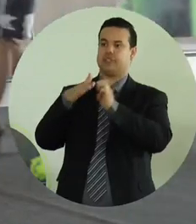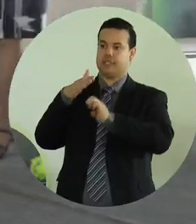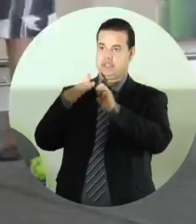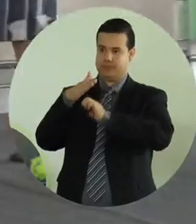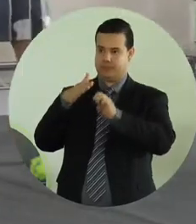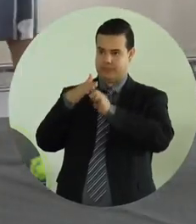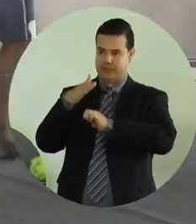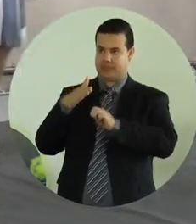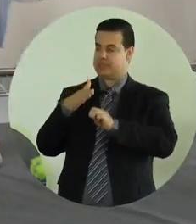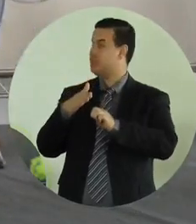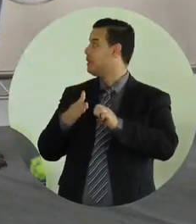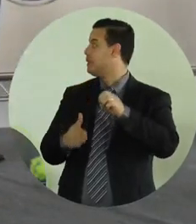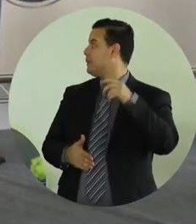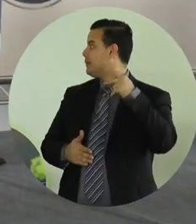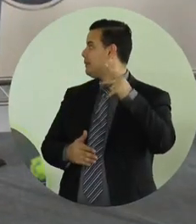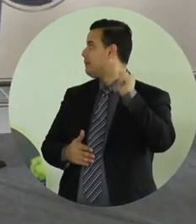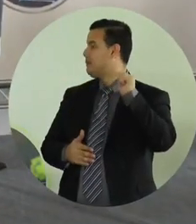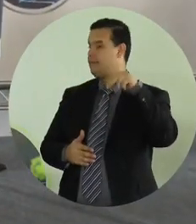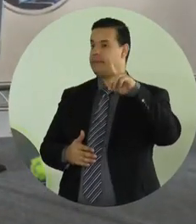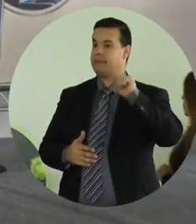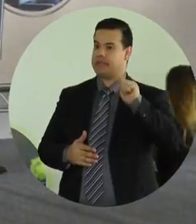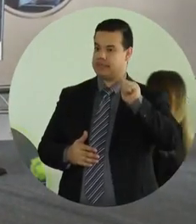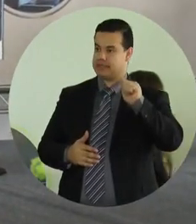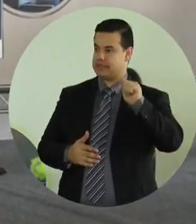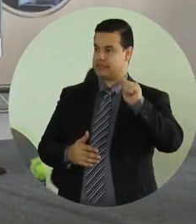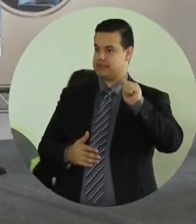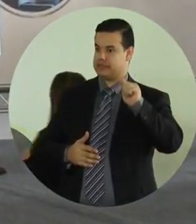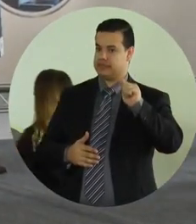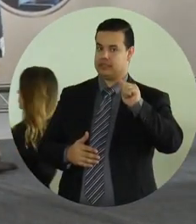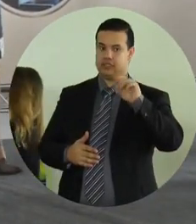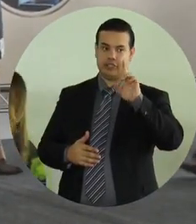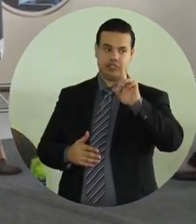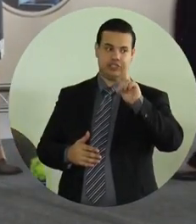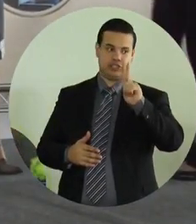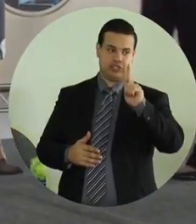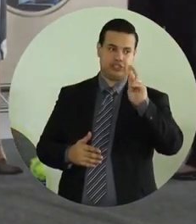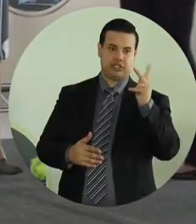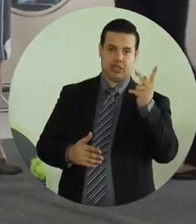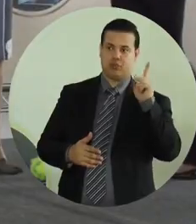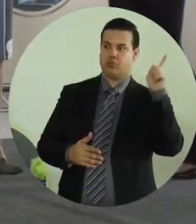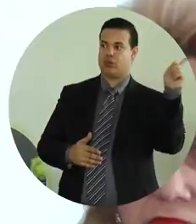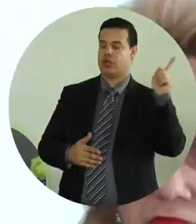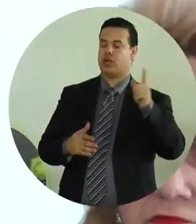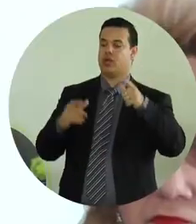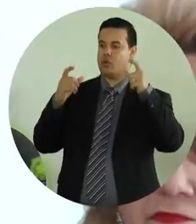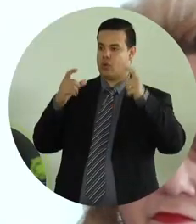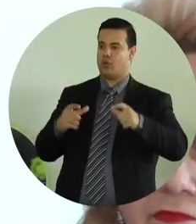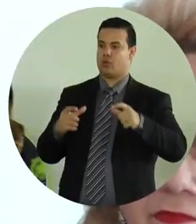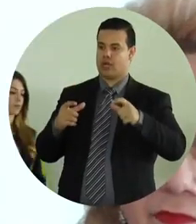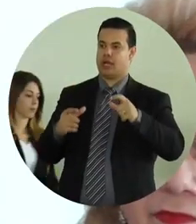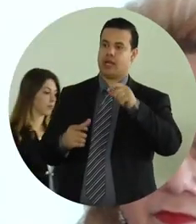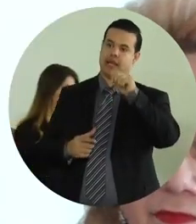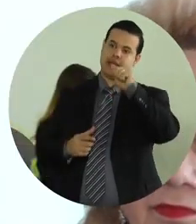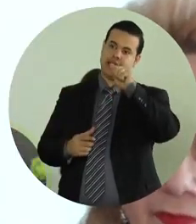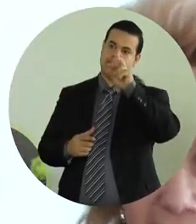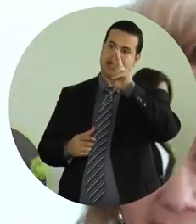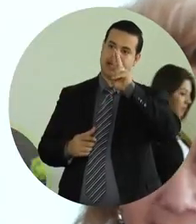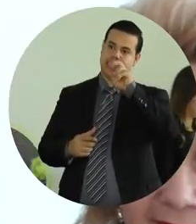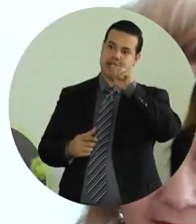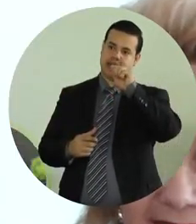Panda Retail Company de Jeddah, do Reino da Arábia Saudita, a senhora